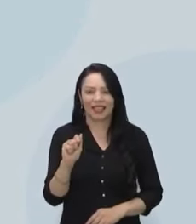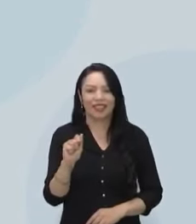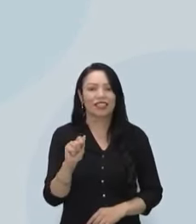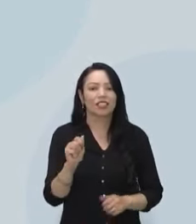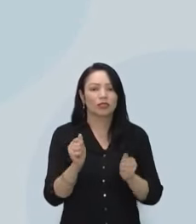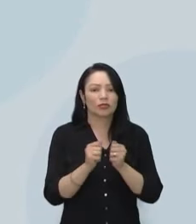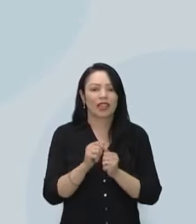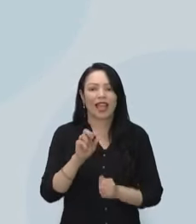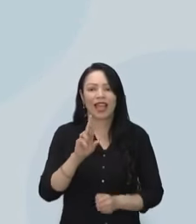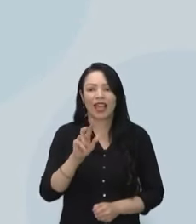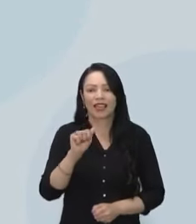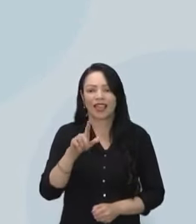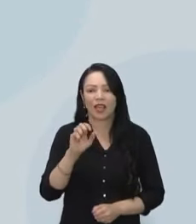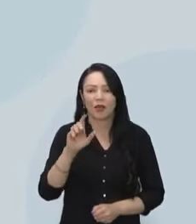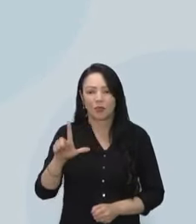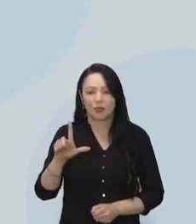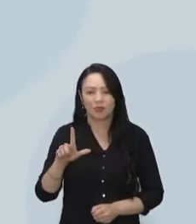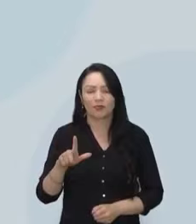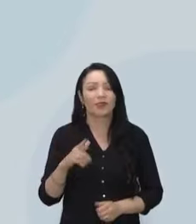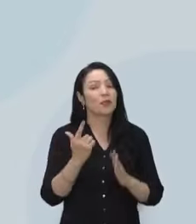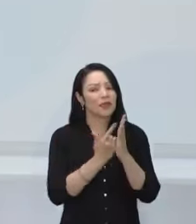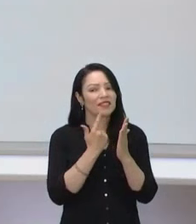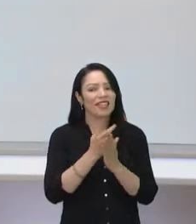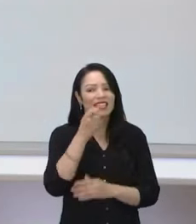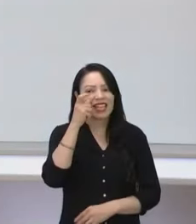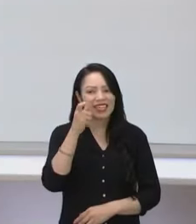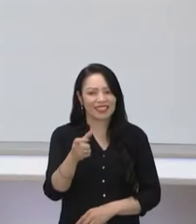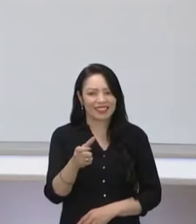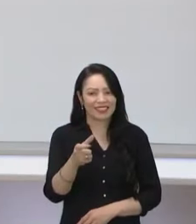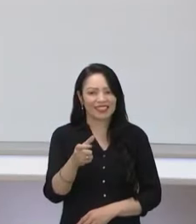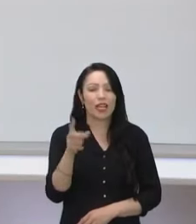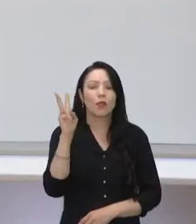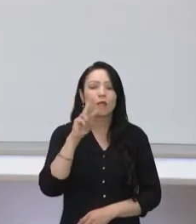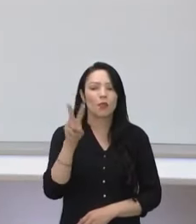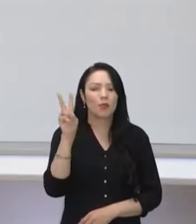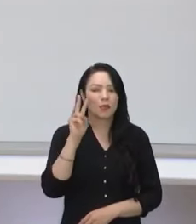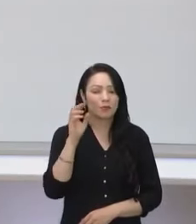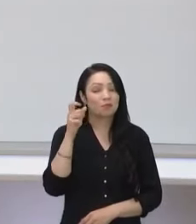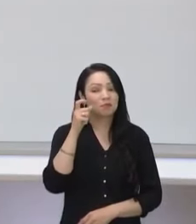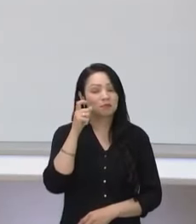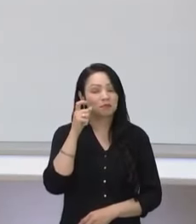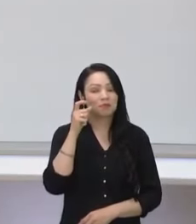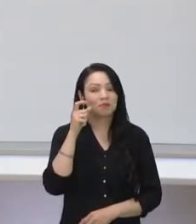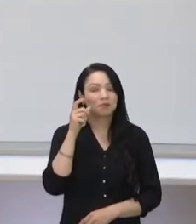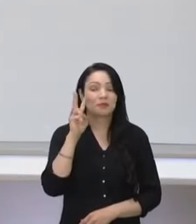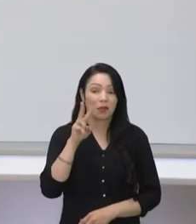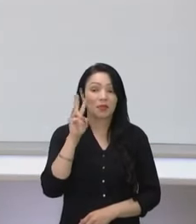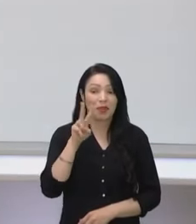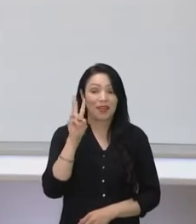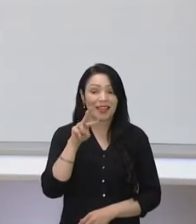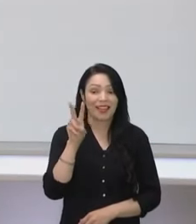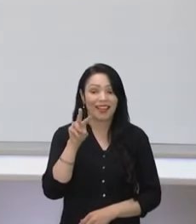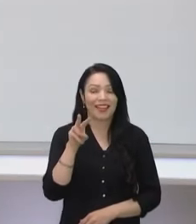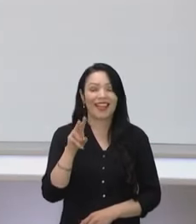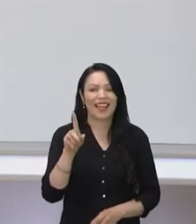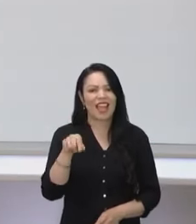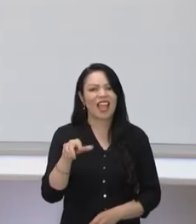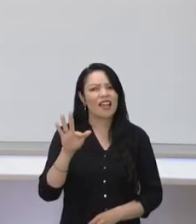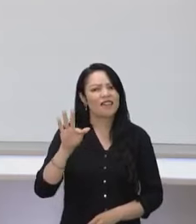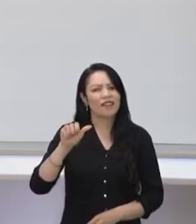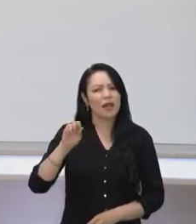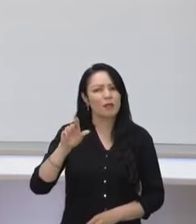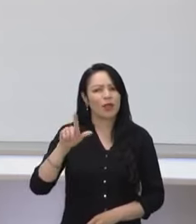Gonçalves Pereira. Um livro interessante, né, é uma história, e aí a gente pode considerar que essa história seria uma